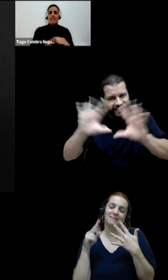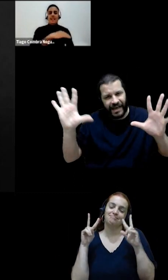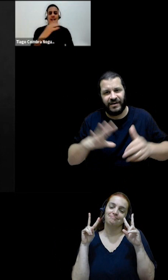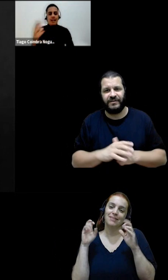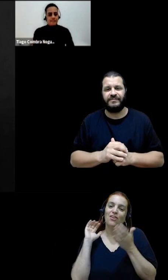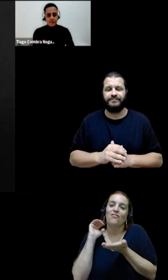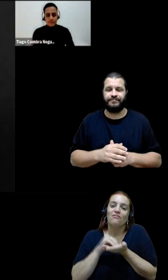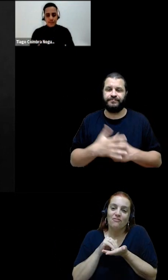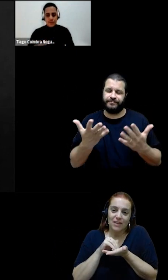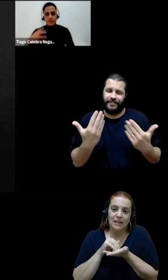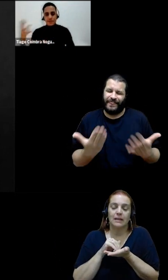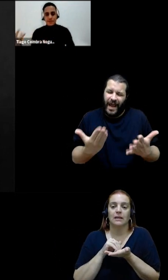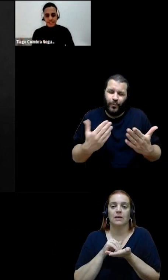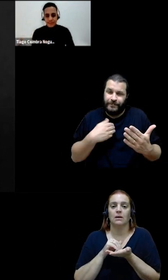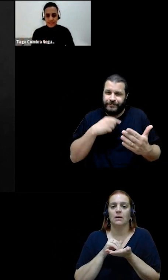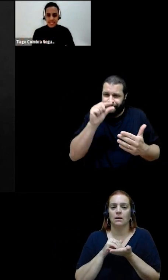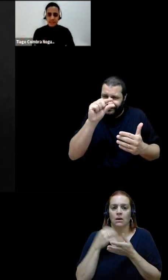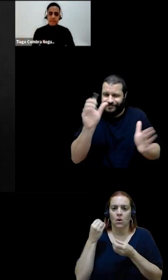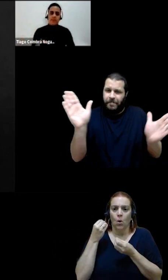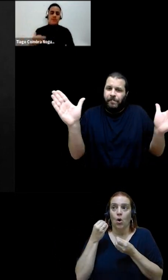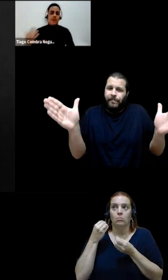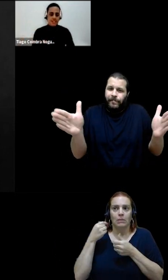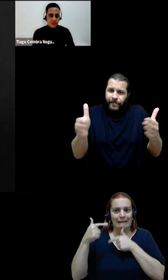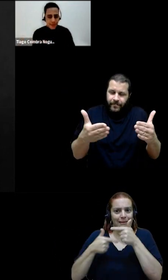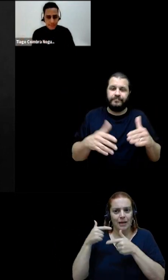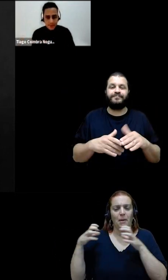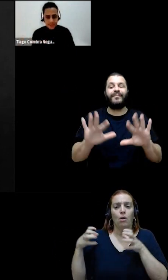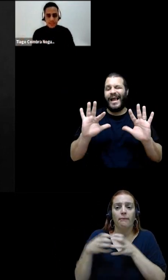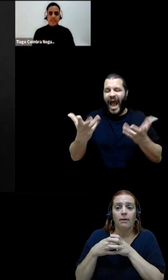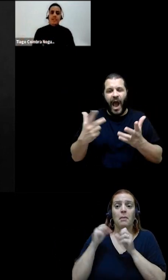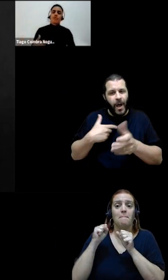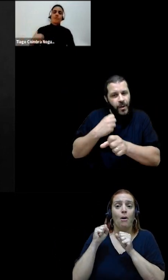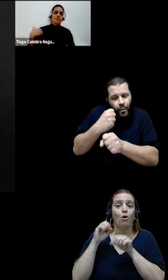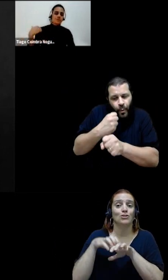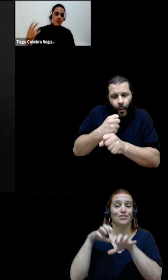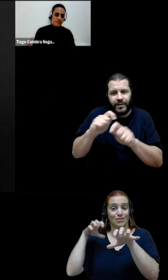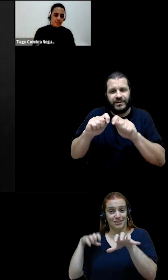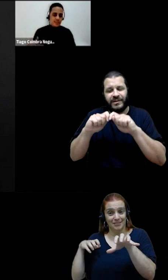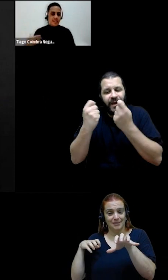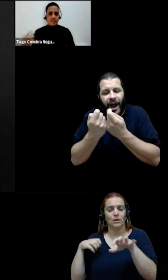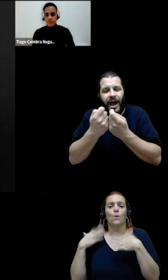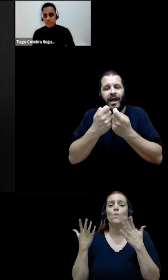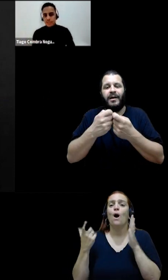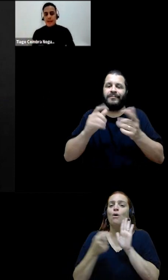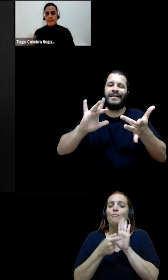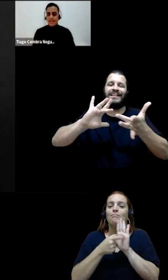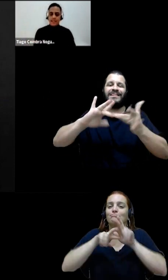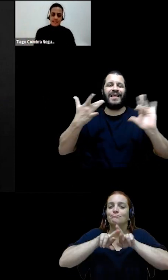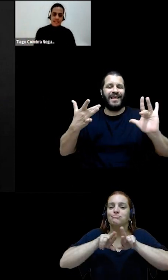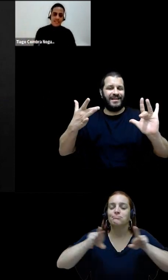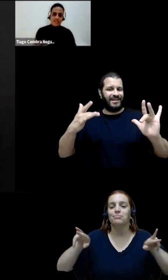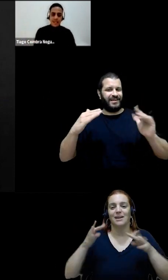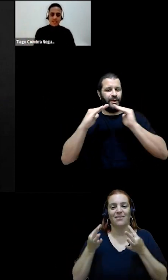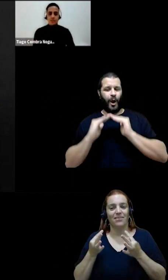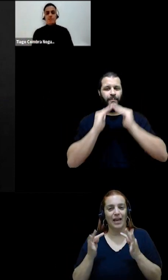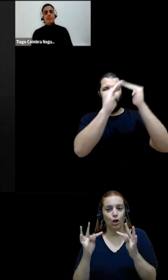né? Como esse trabalho em equipe pode ocorrer de forma remota, como softwares, tecnologias, ferramentas,